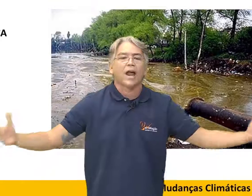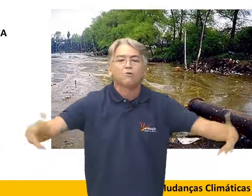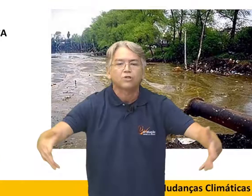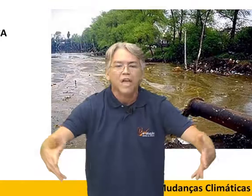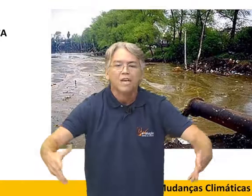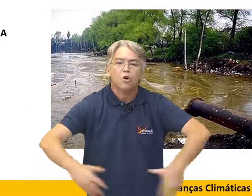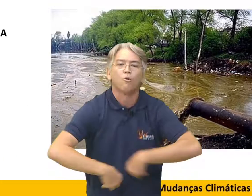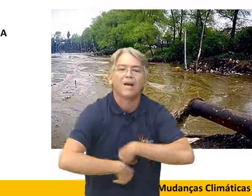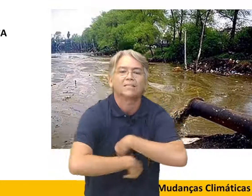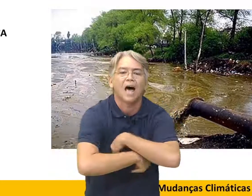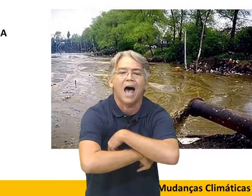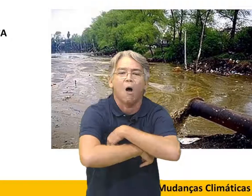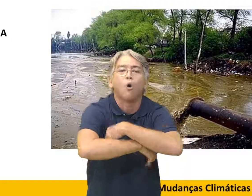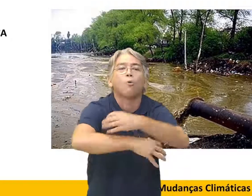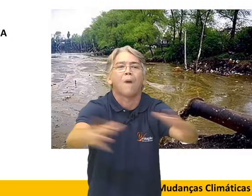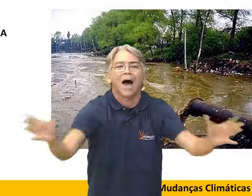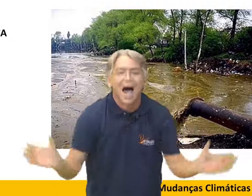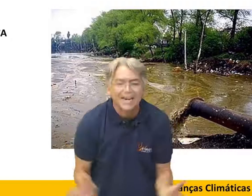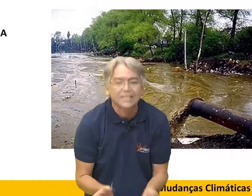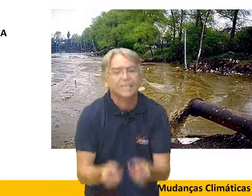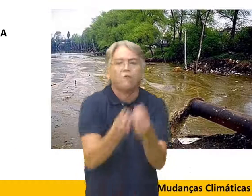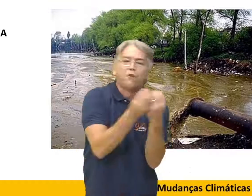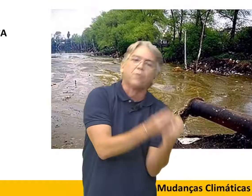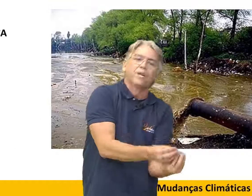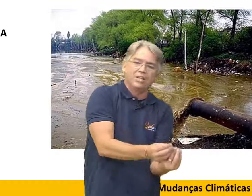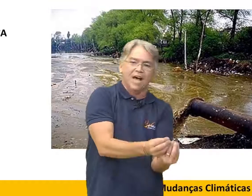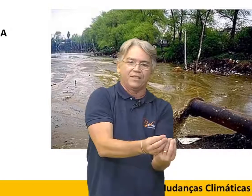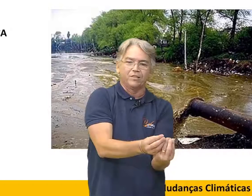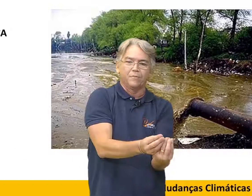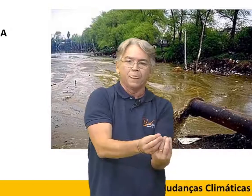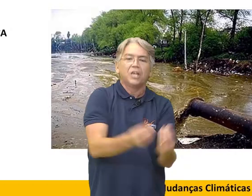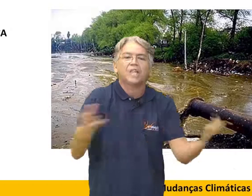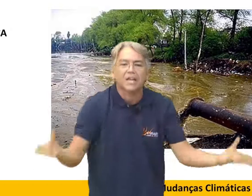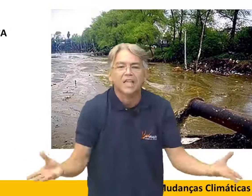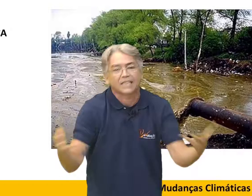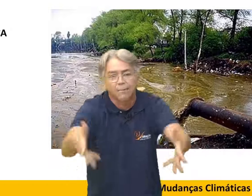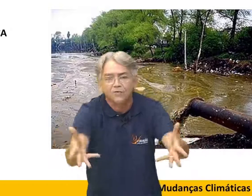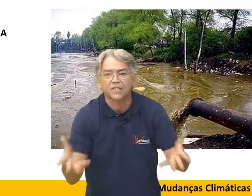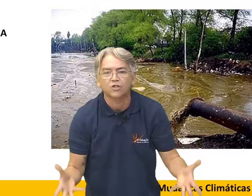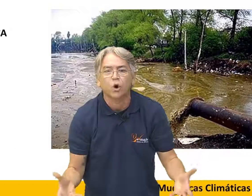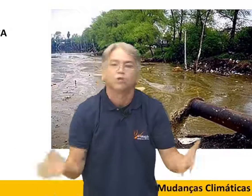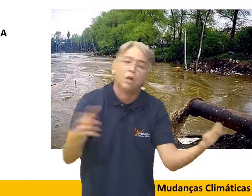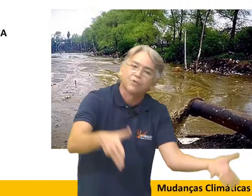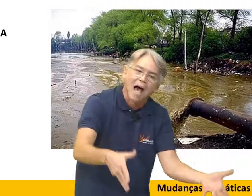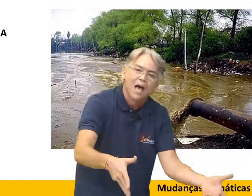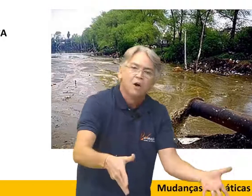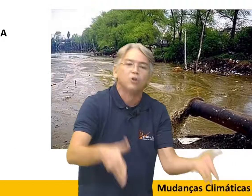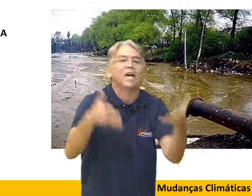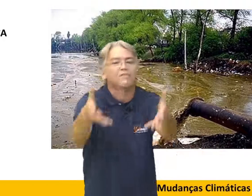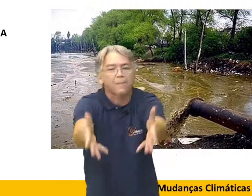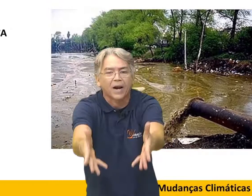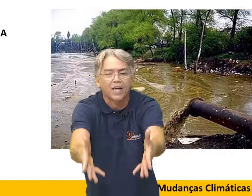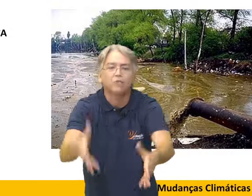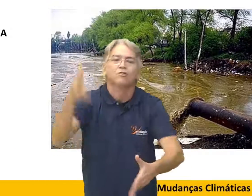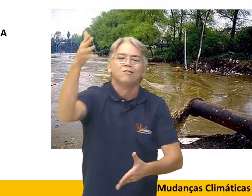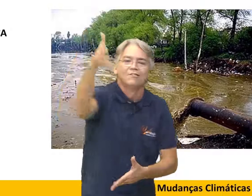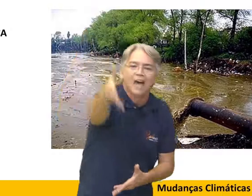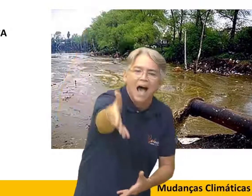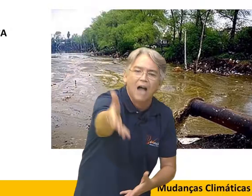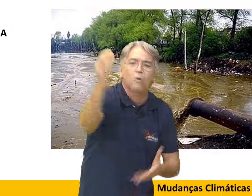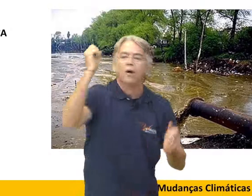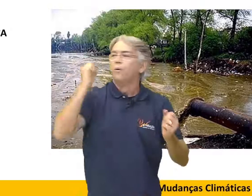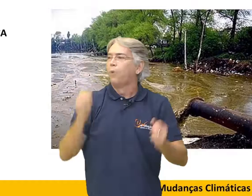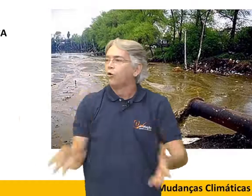vai morar? Não tem. Começa a ocupar áreas que não foram planejadas. E daí, dá tempo de fazer esgoto? Não dá. Onde é que vai parar isso?